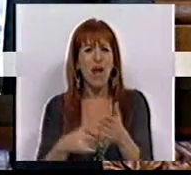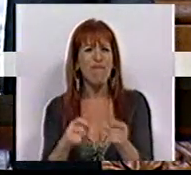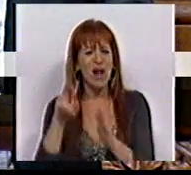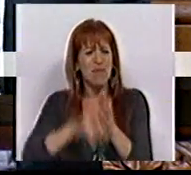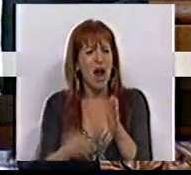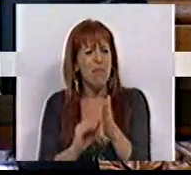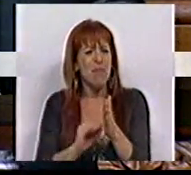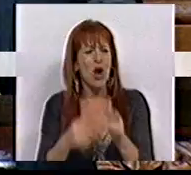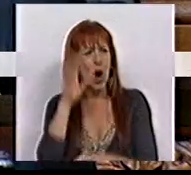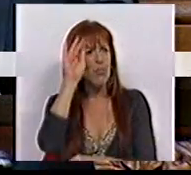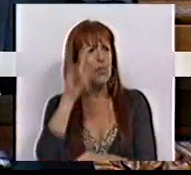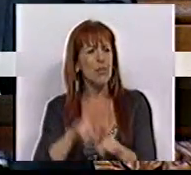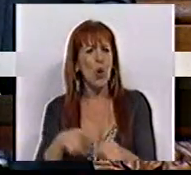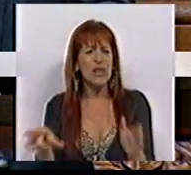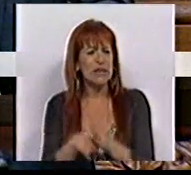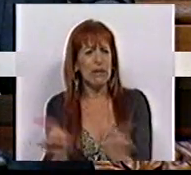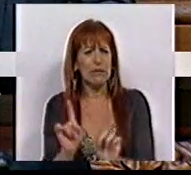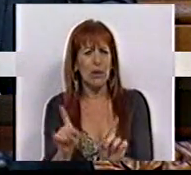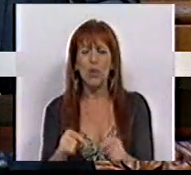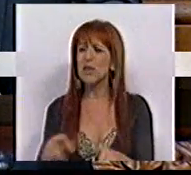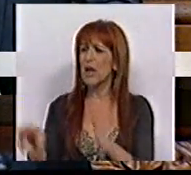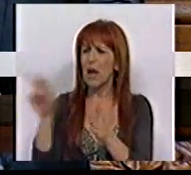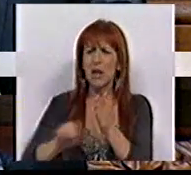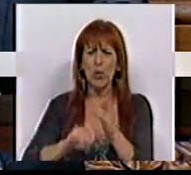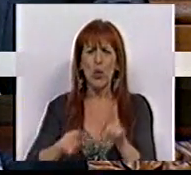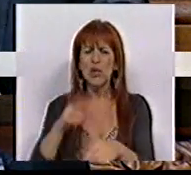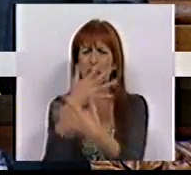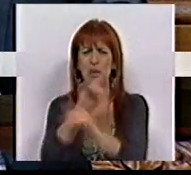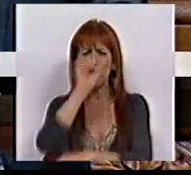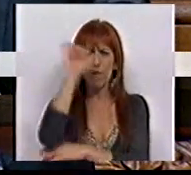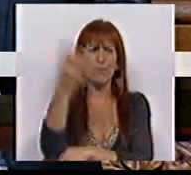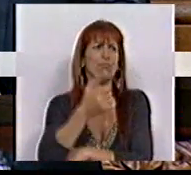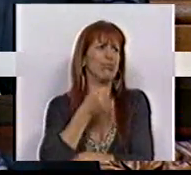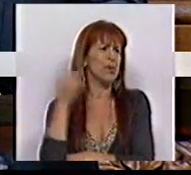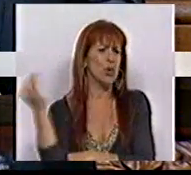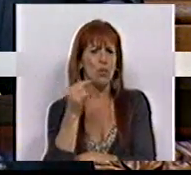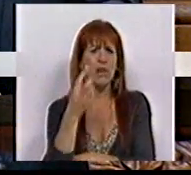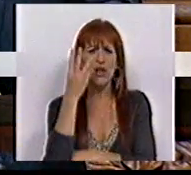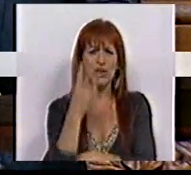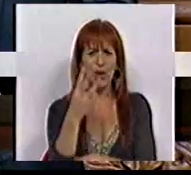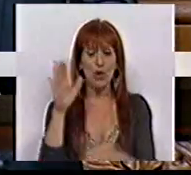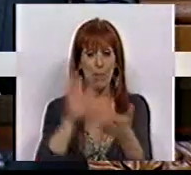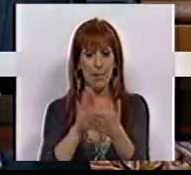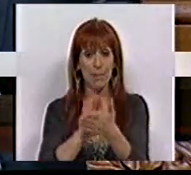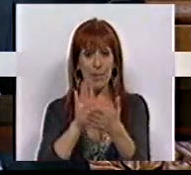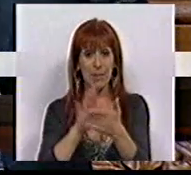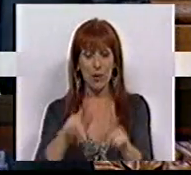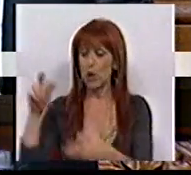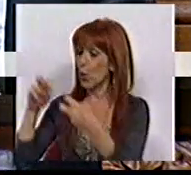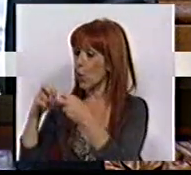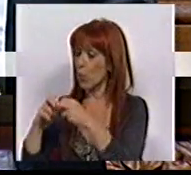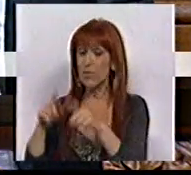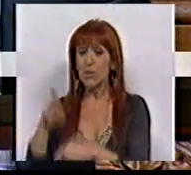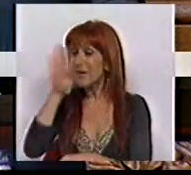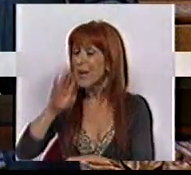de relatórios, recomendações ou legislação. Só relatórios sobre incêndios florestais há pelo menos 3 publicados. O problema